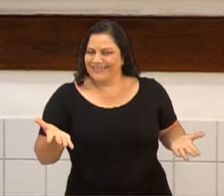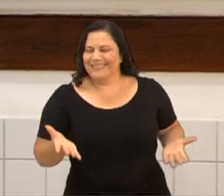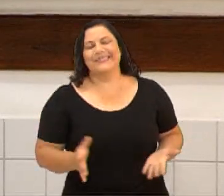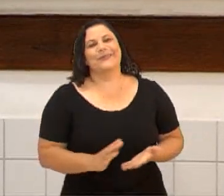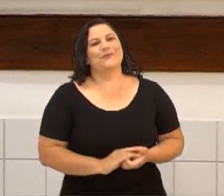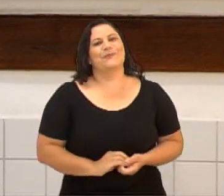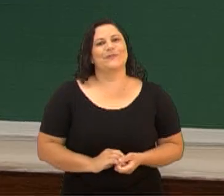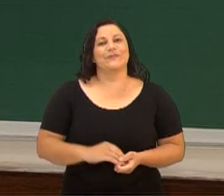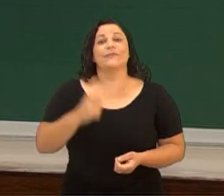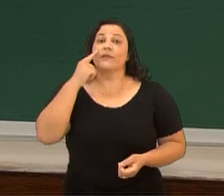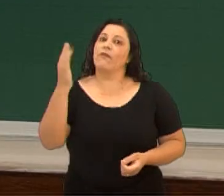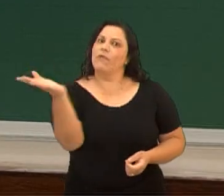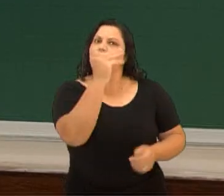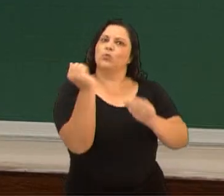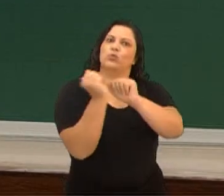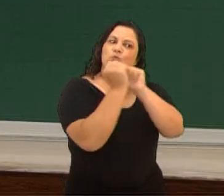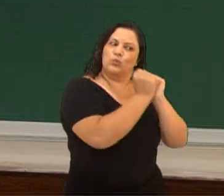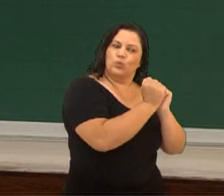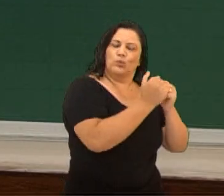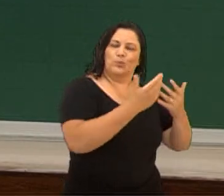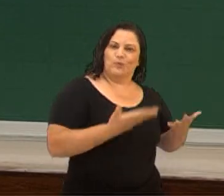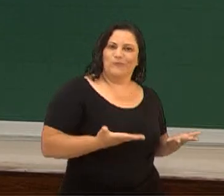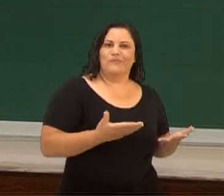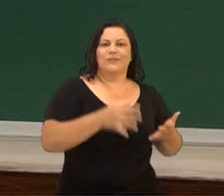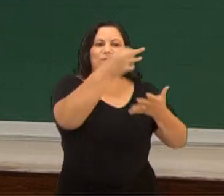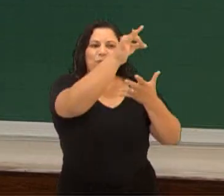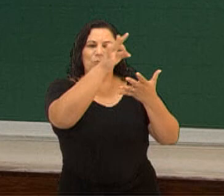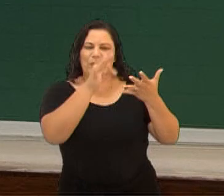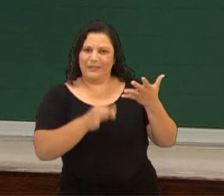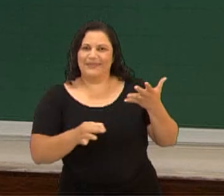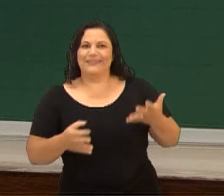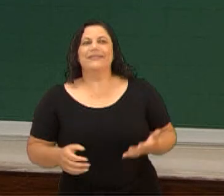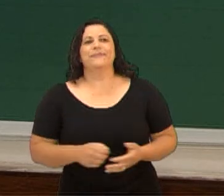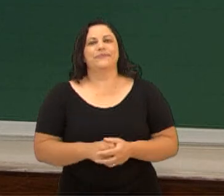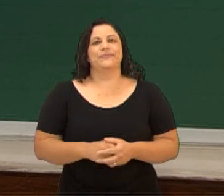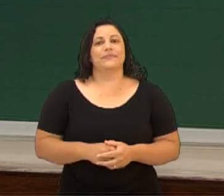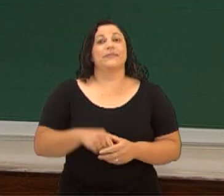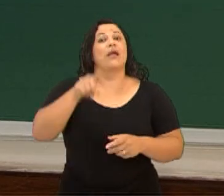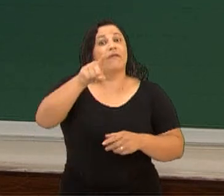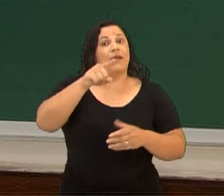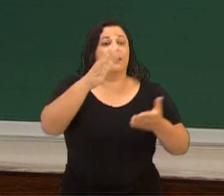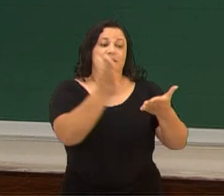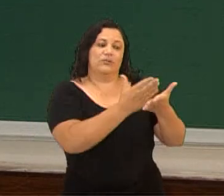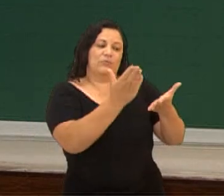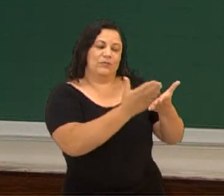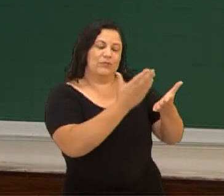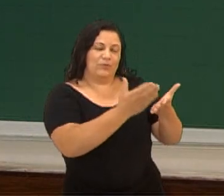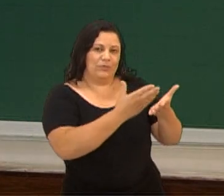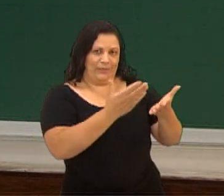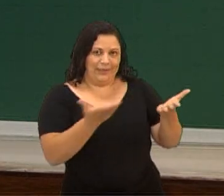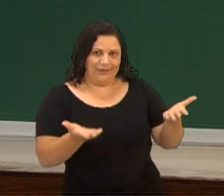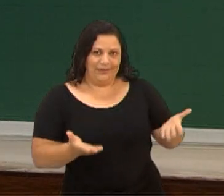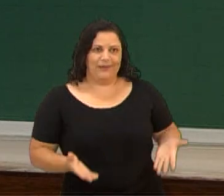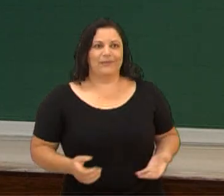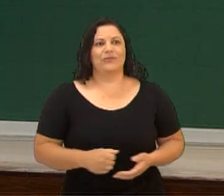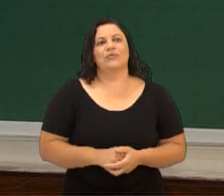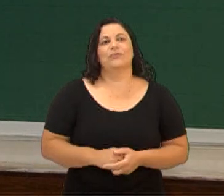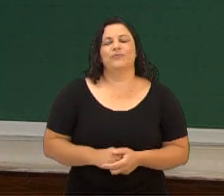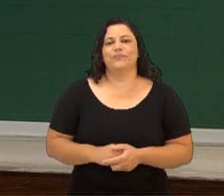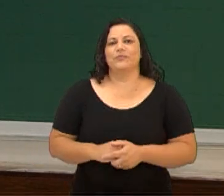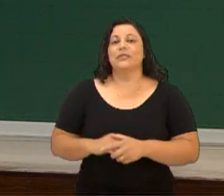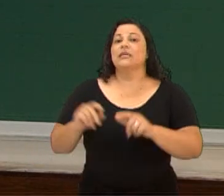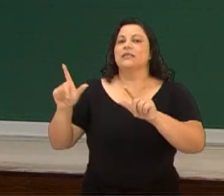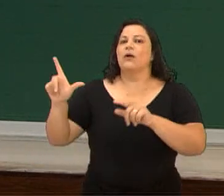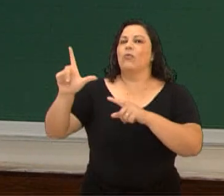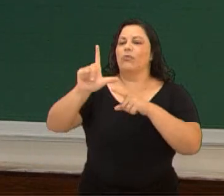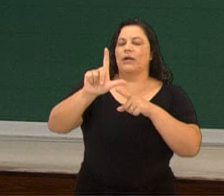né? Vamos juntos, então? Vamos corrigir? Faça a correção no caderno de vocês. Então, aqui, ó, o nosso